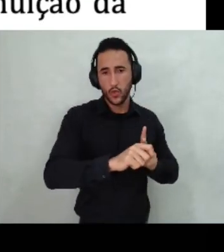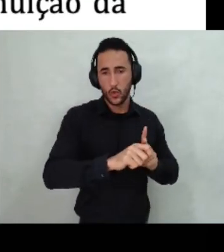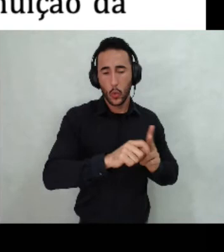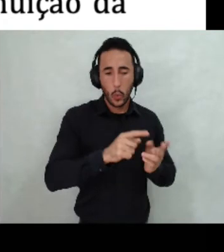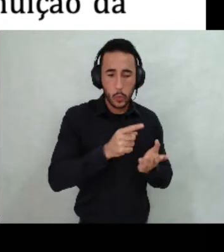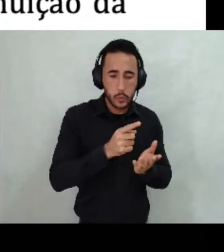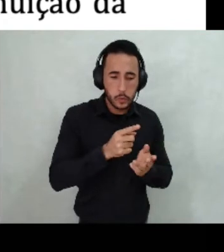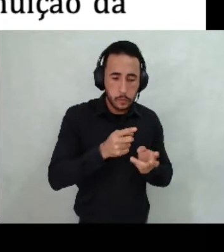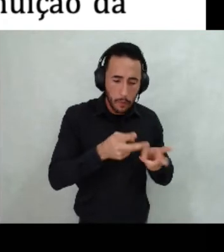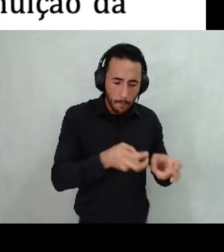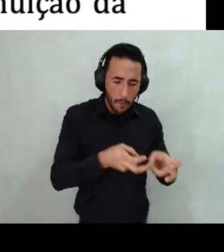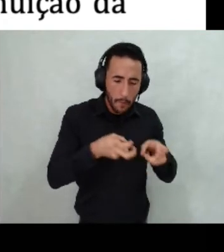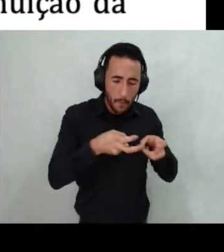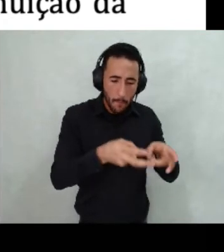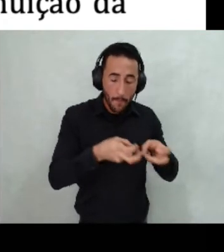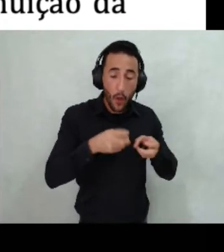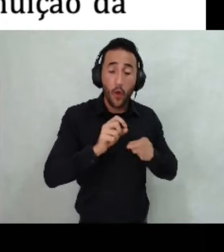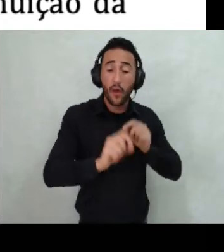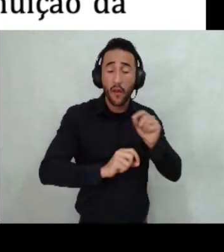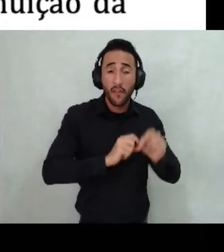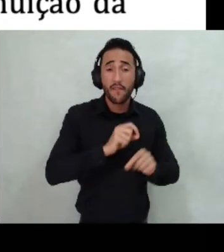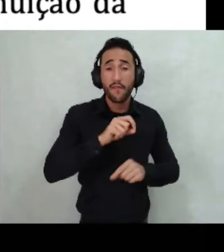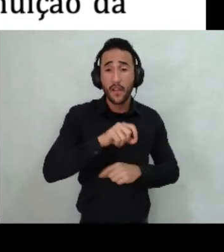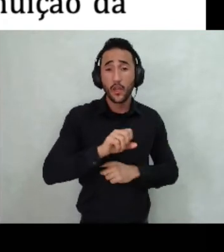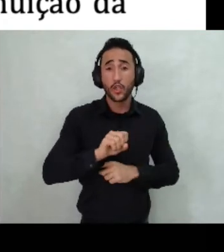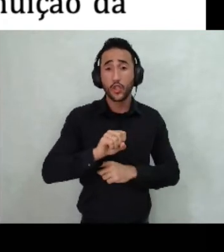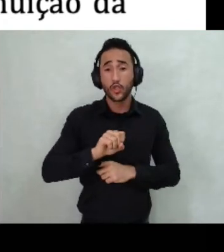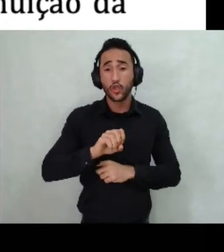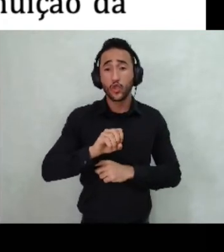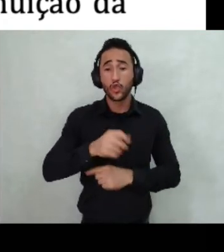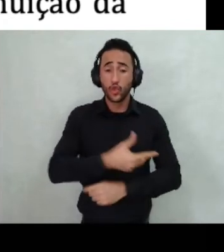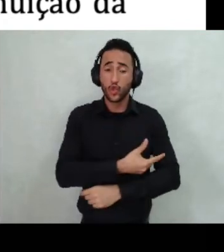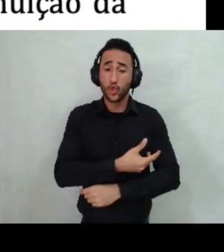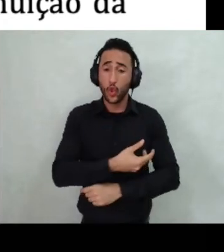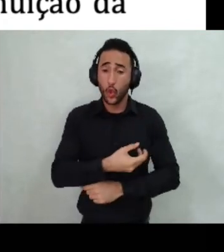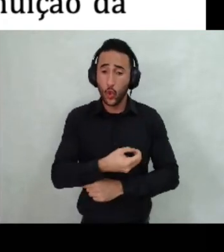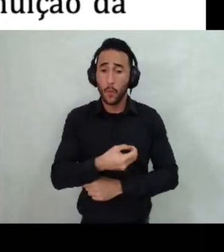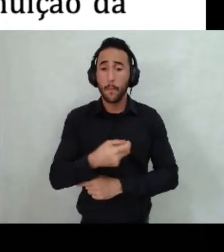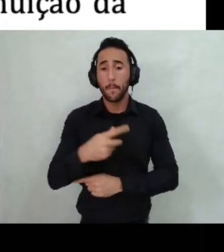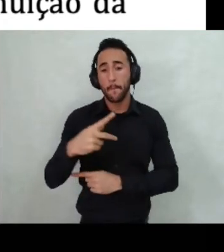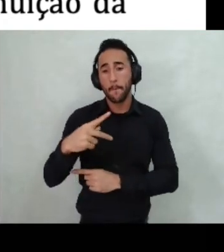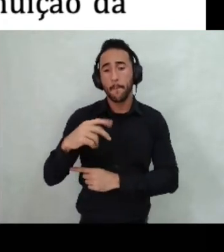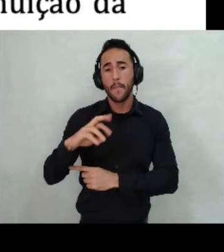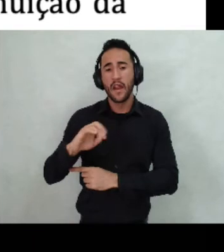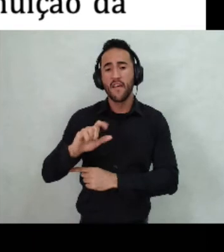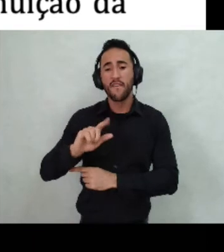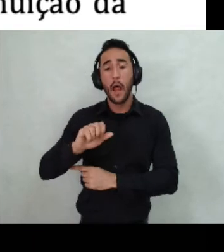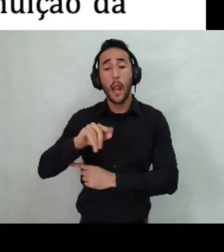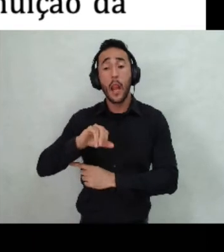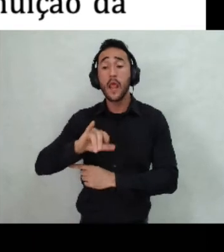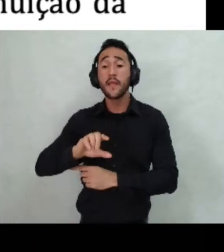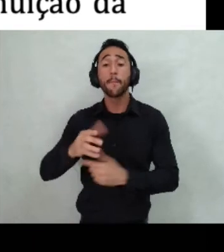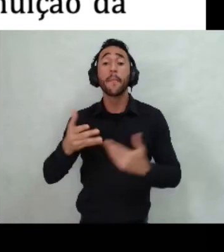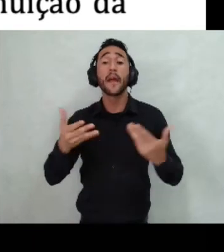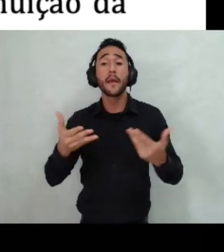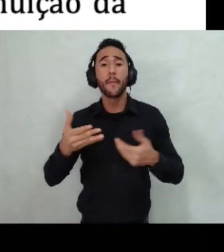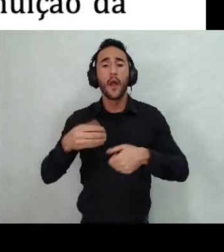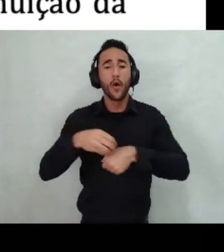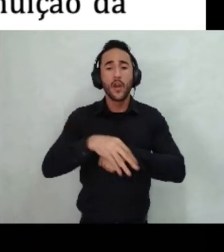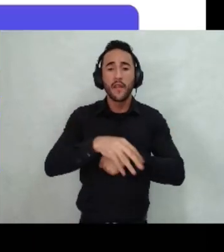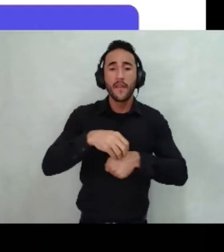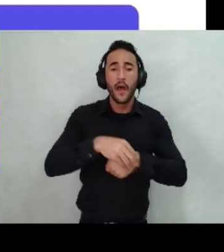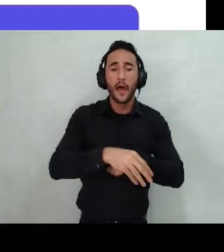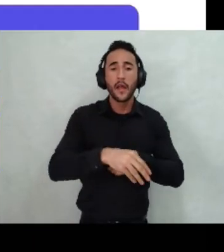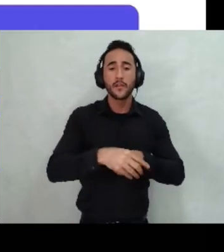estimar a soroprevalência de SARS-CoV-2 na região, no sentido de orientar a adoção das políticas de saúde